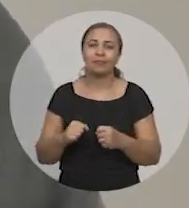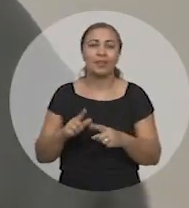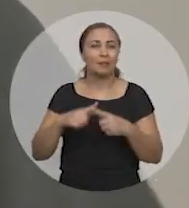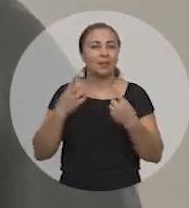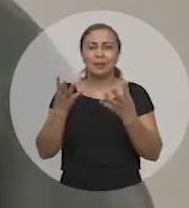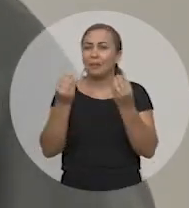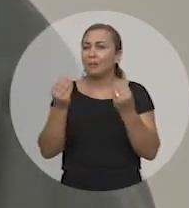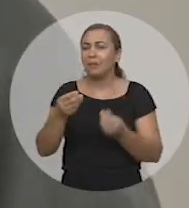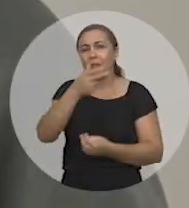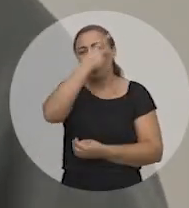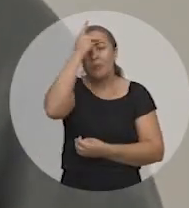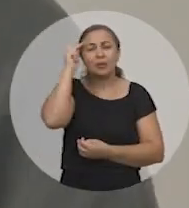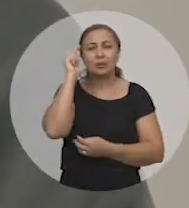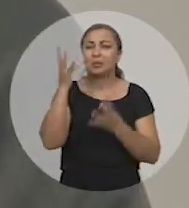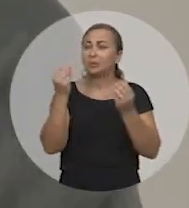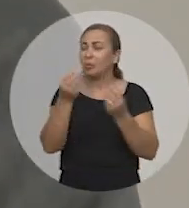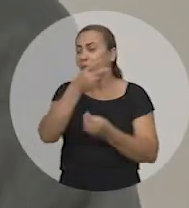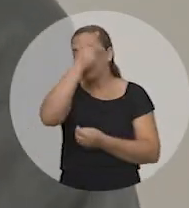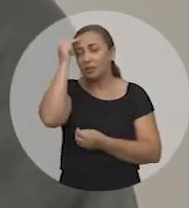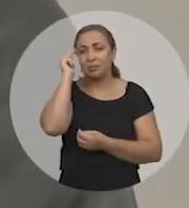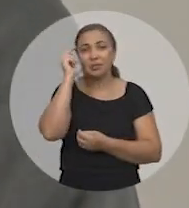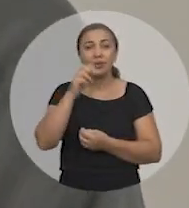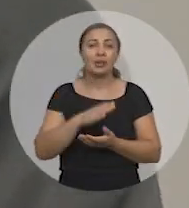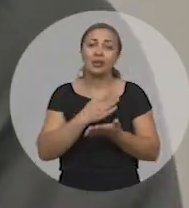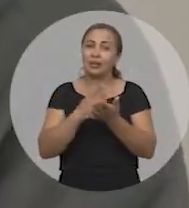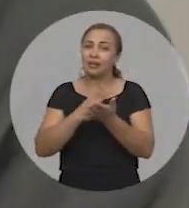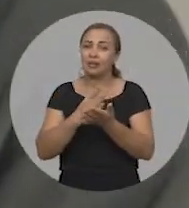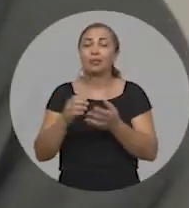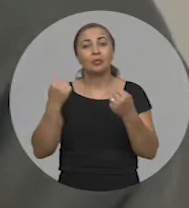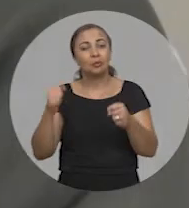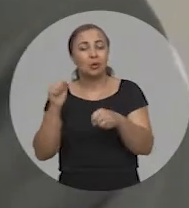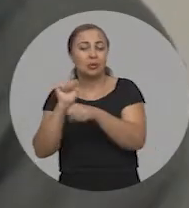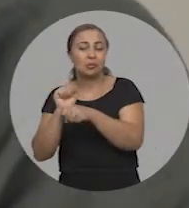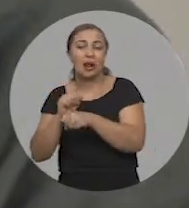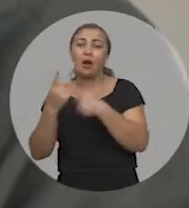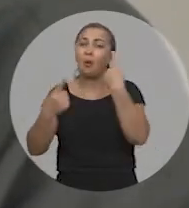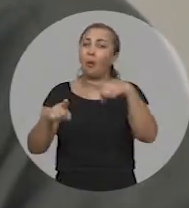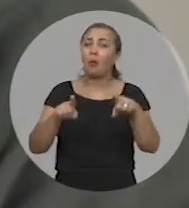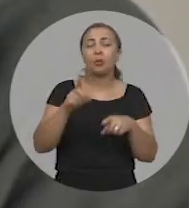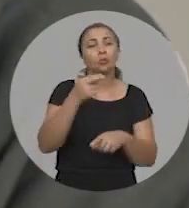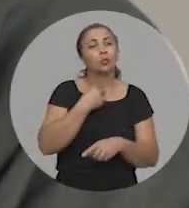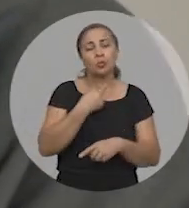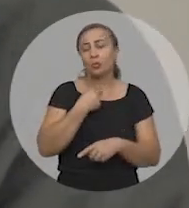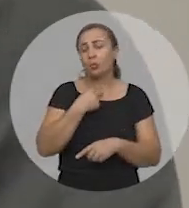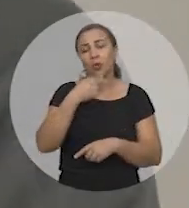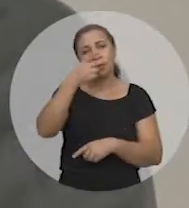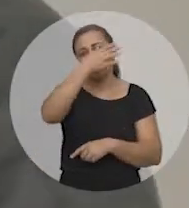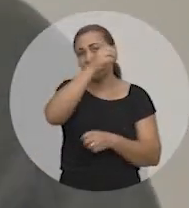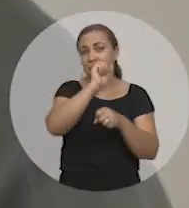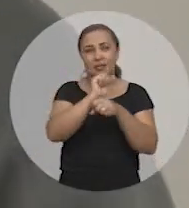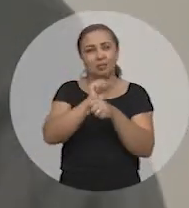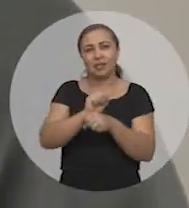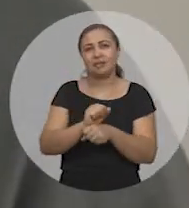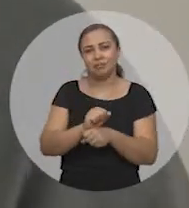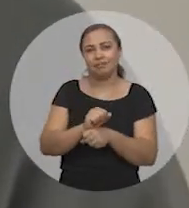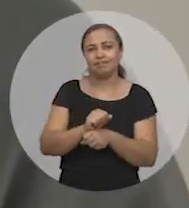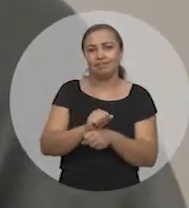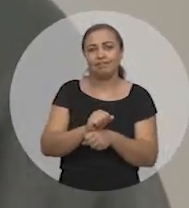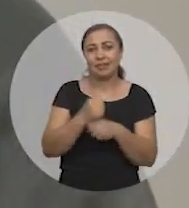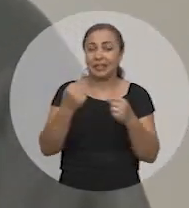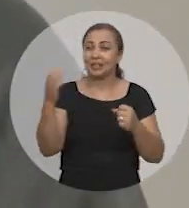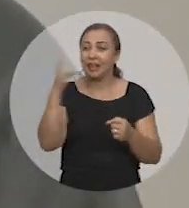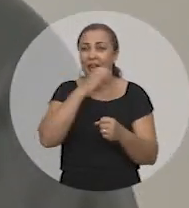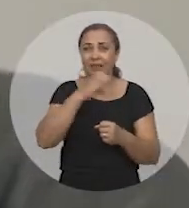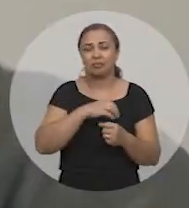só Sim muita gente e nem todos têm Alguns podem esperar um pouco mas aquela dona